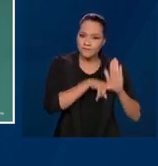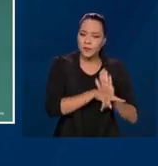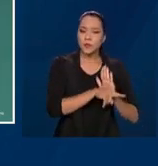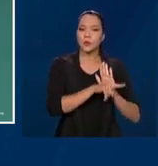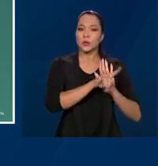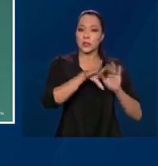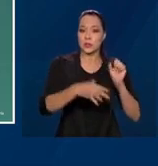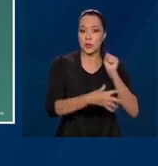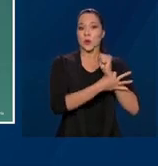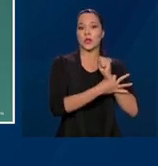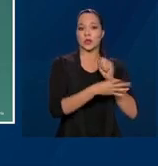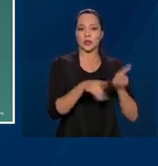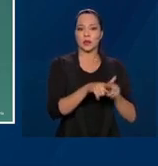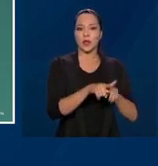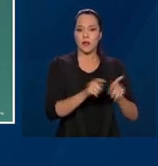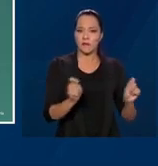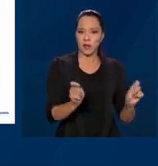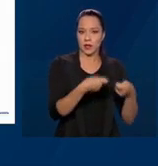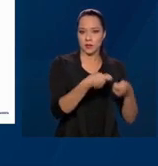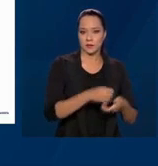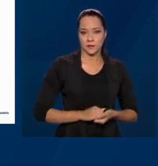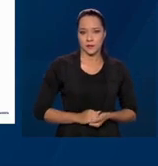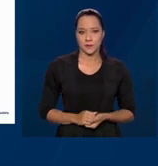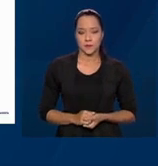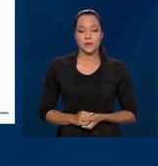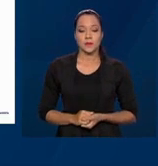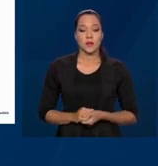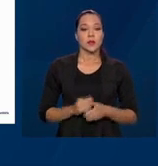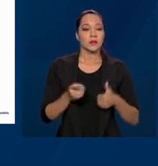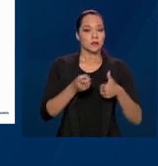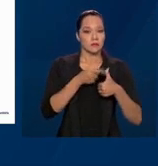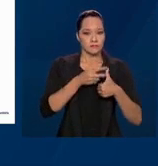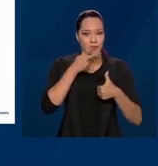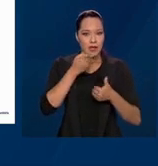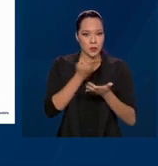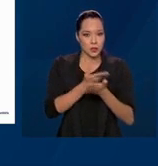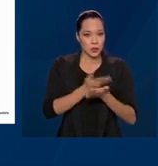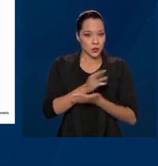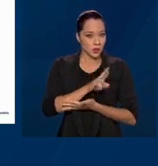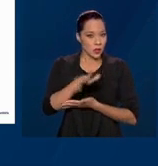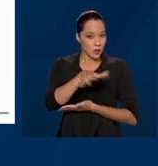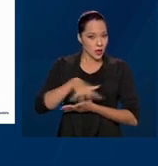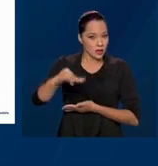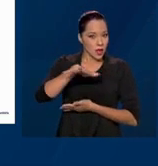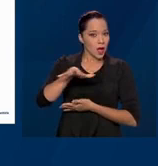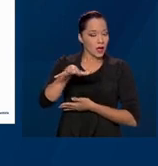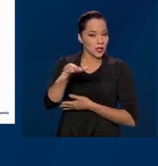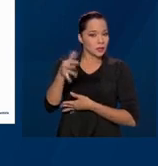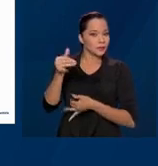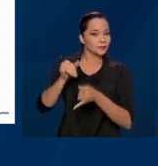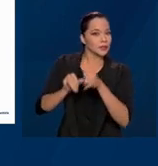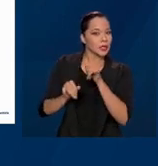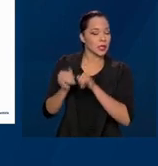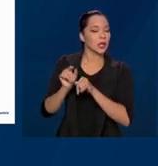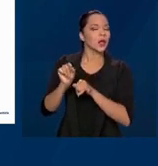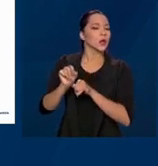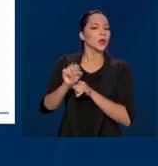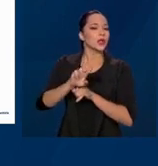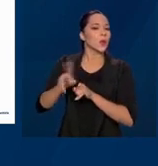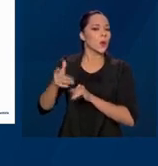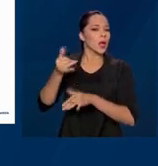e de eficácia. Primeiro, a gente vai começar falando dos estudos não clínicos. Os estudos não clínicos são aqueles que